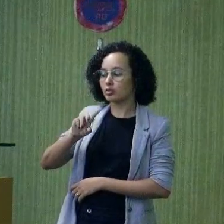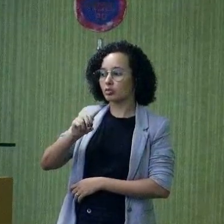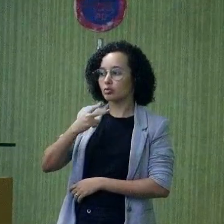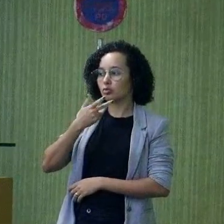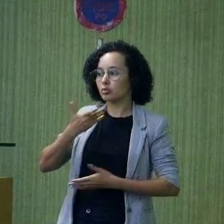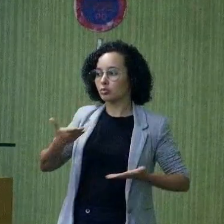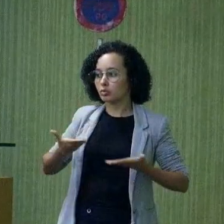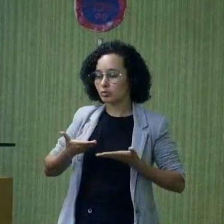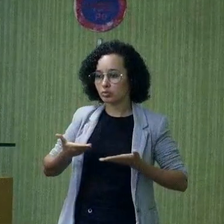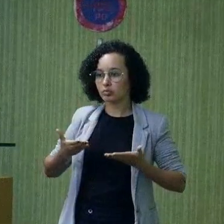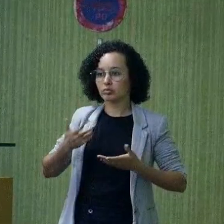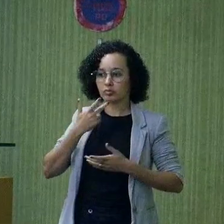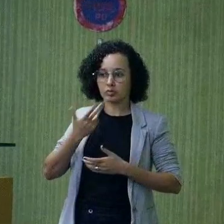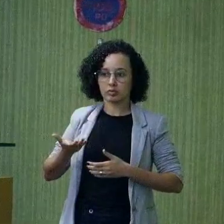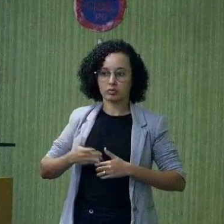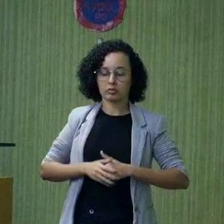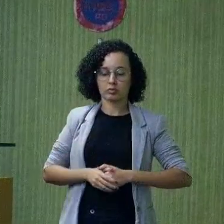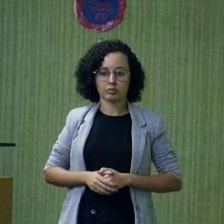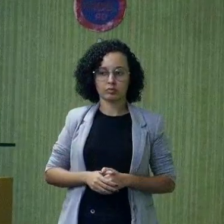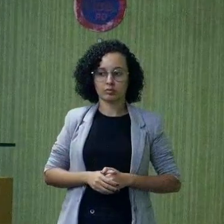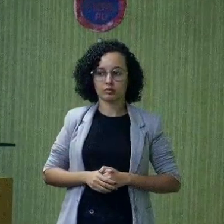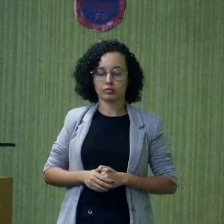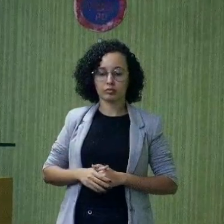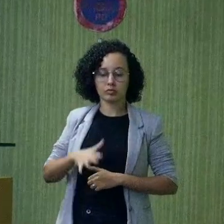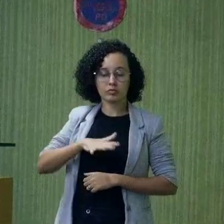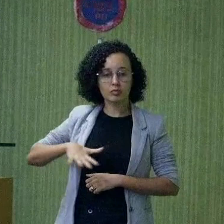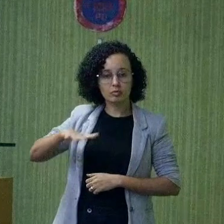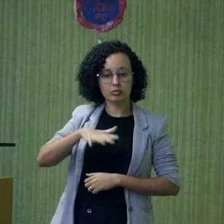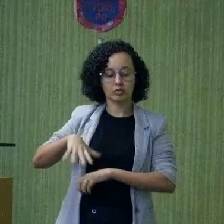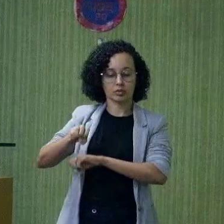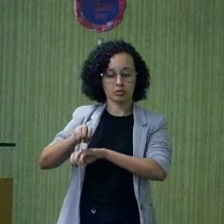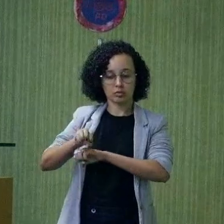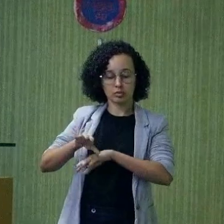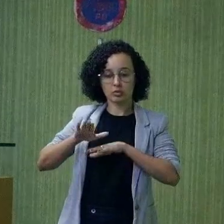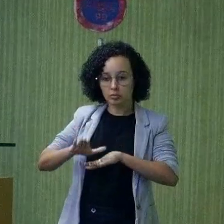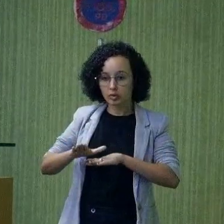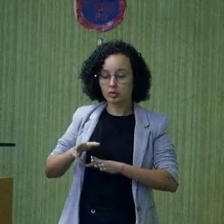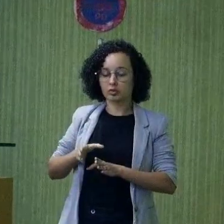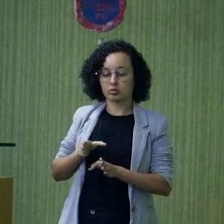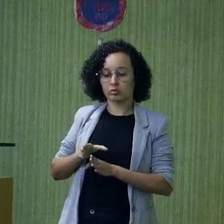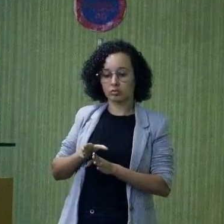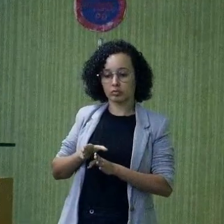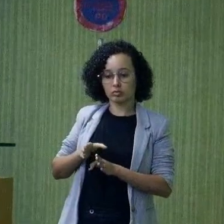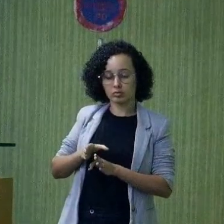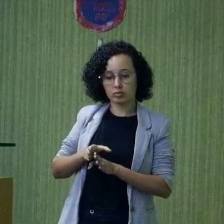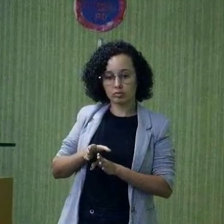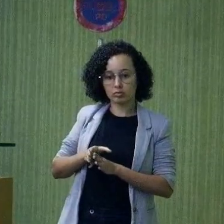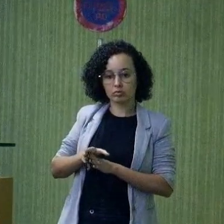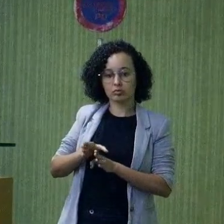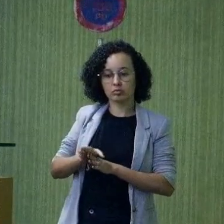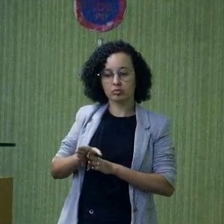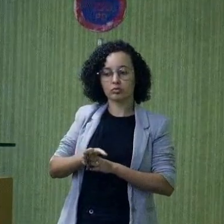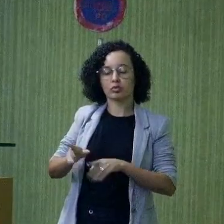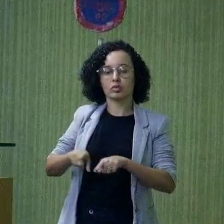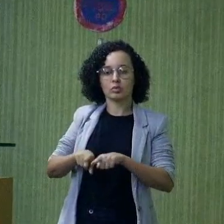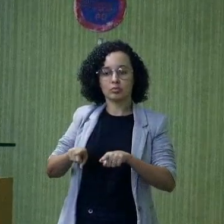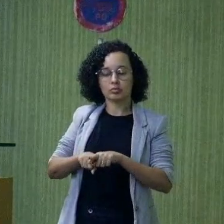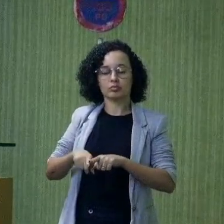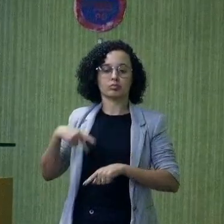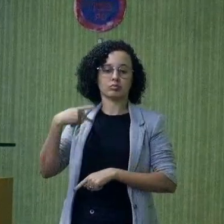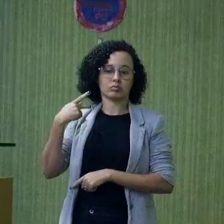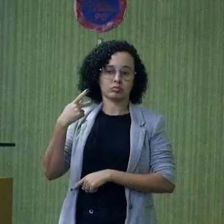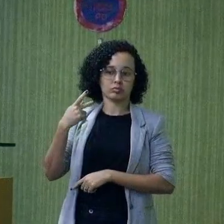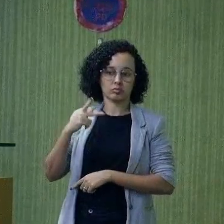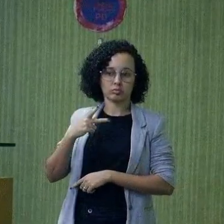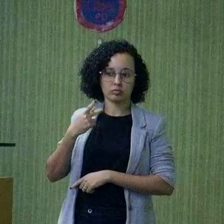essa essa temática ância atuar em educação mas vamos também convencer Os Procuradores Gerais de ter um carro específico de educação em cada